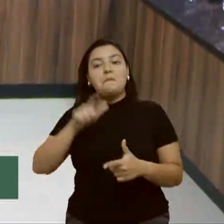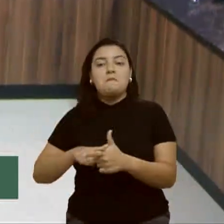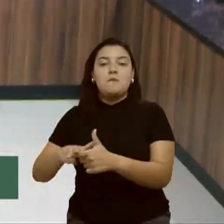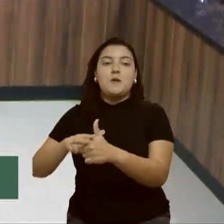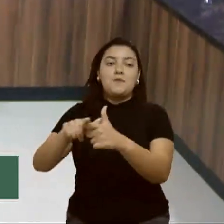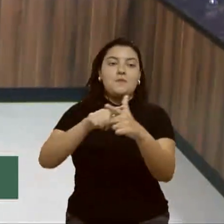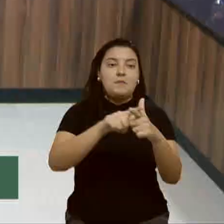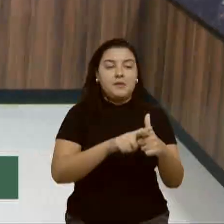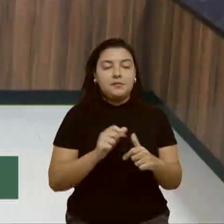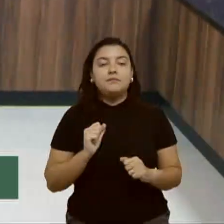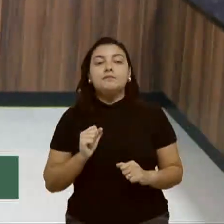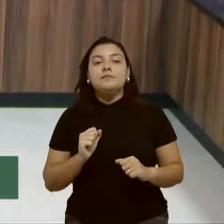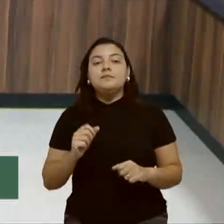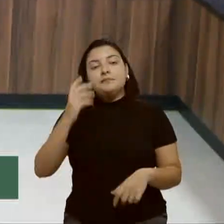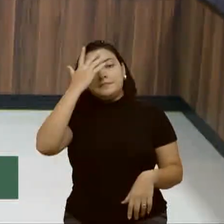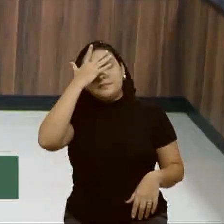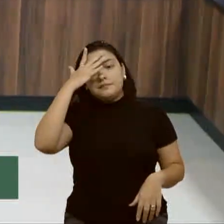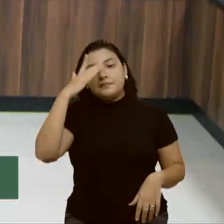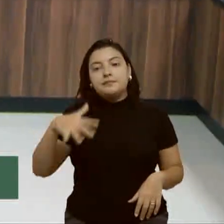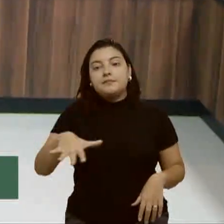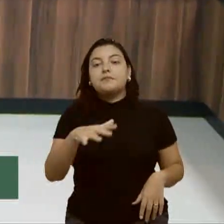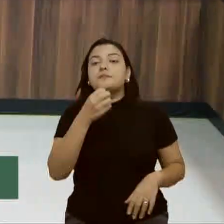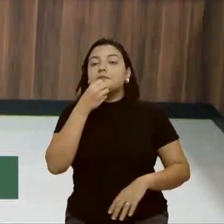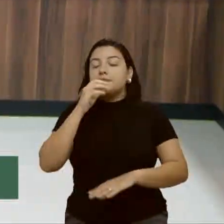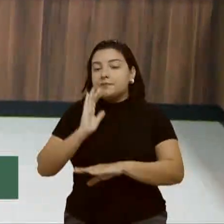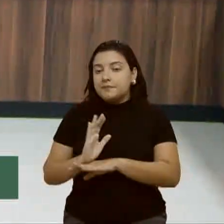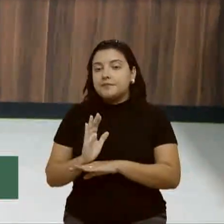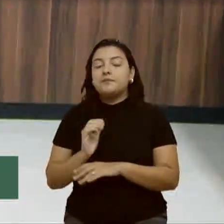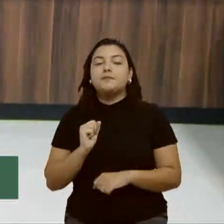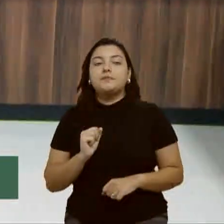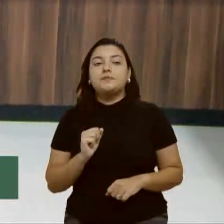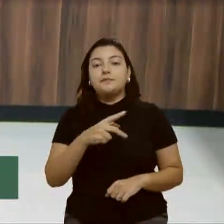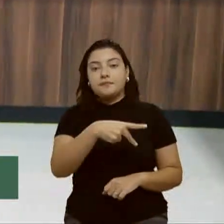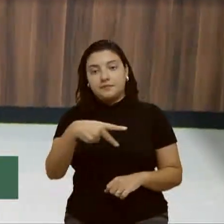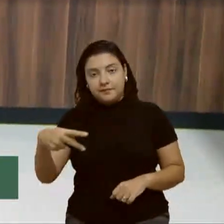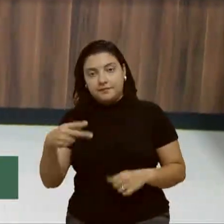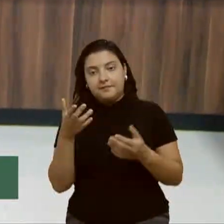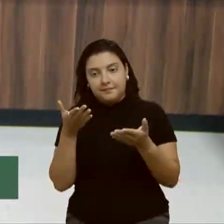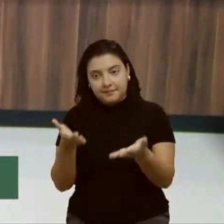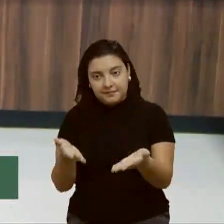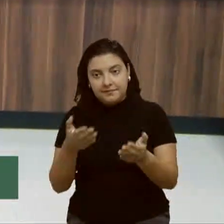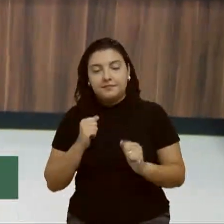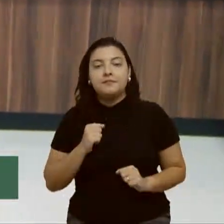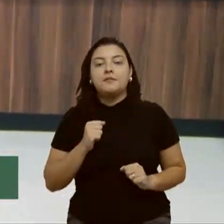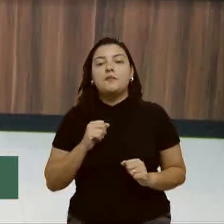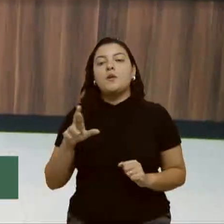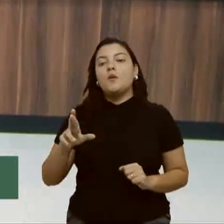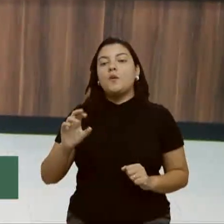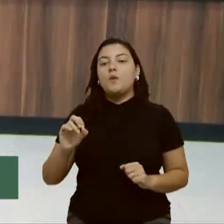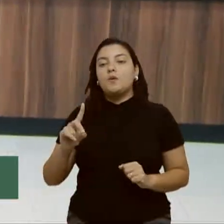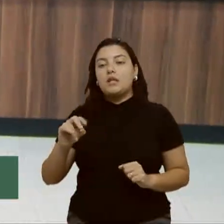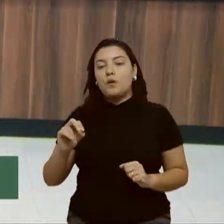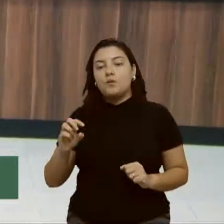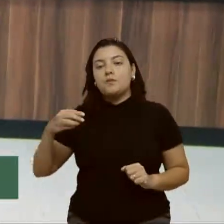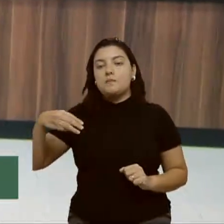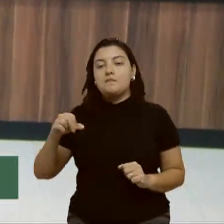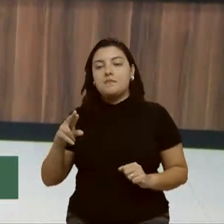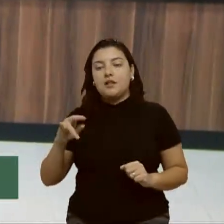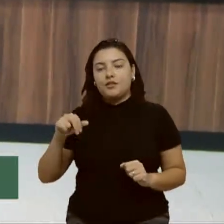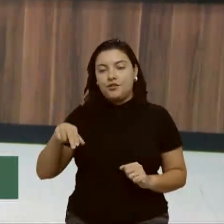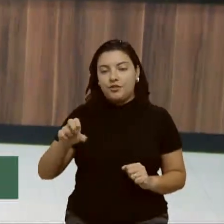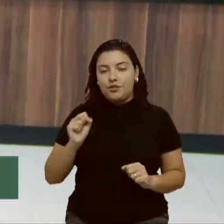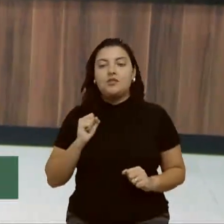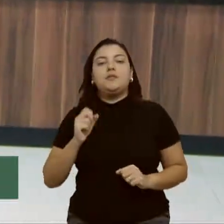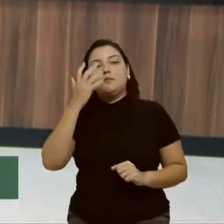verdade. Pessoal, boa tarde. Excelentíssimo senhor presidente da mesa, senhor vereador Ronaldo.